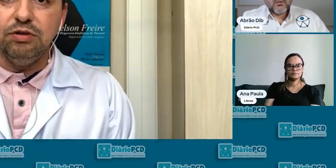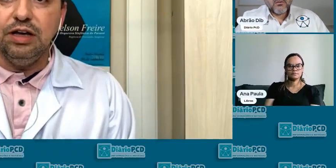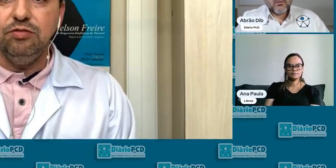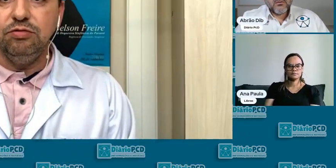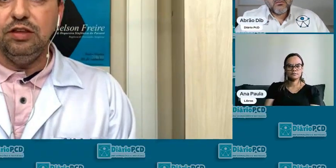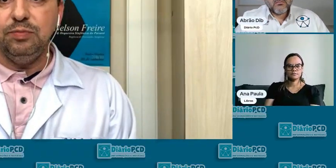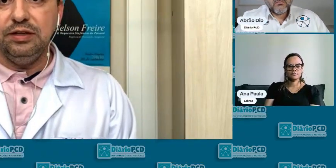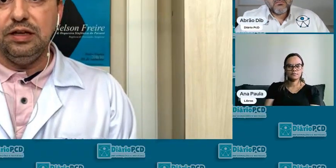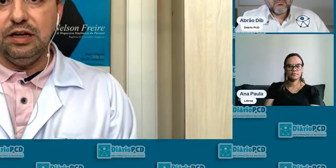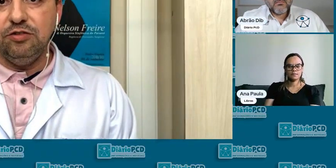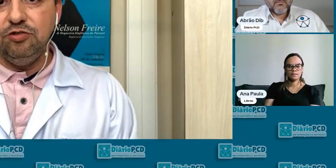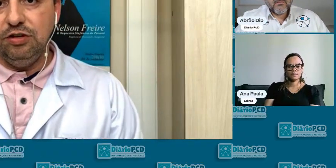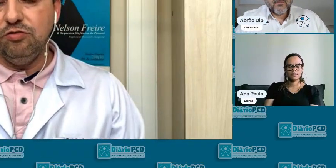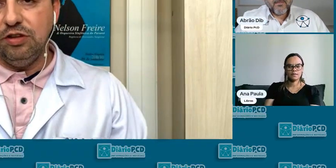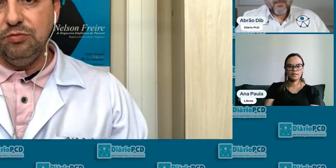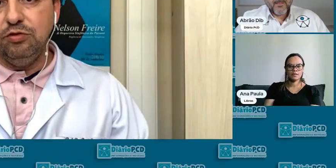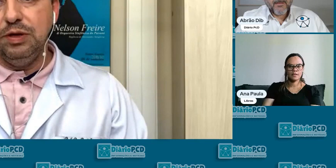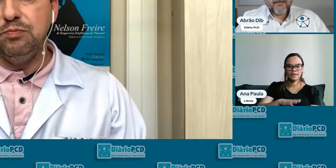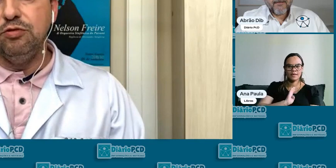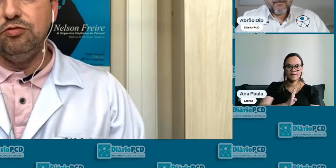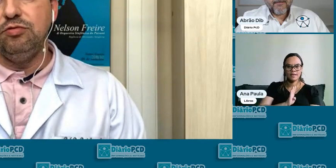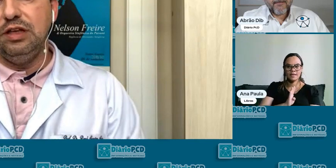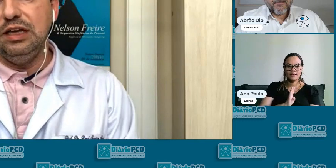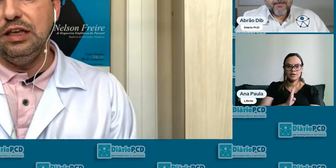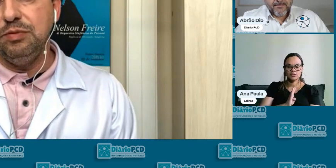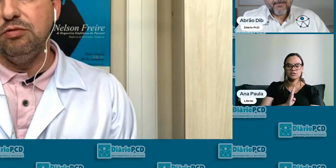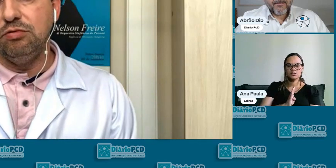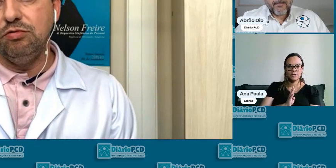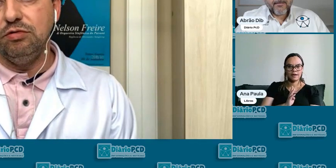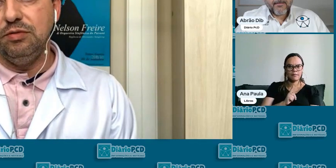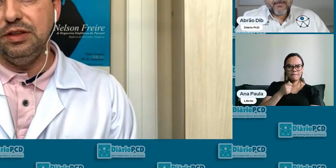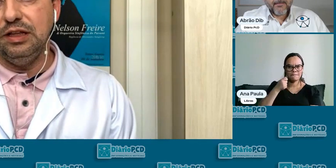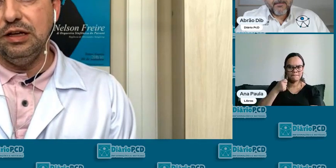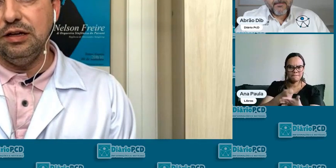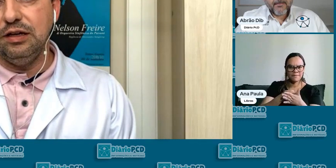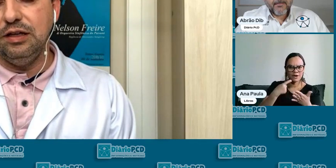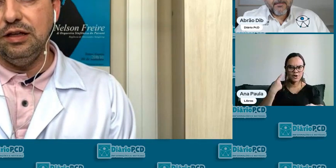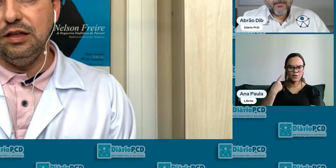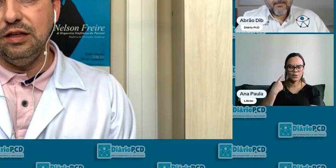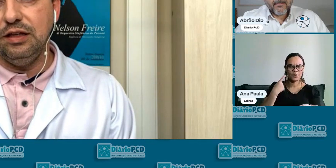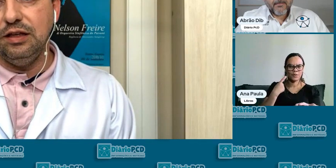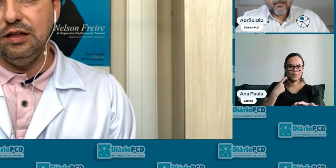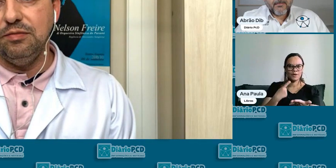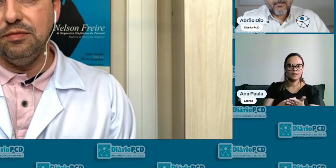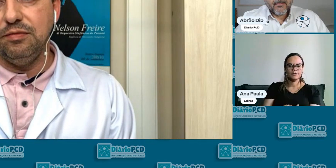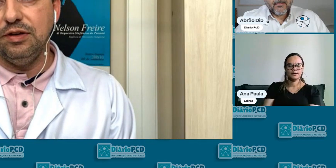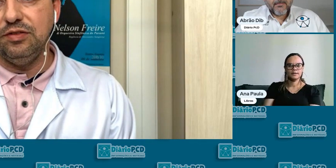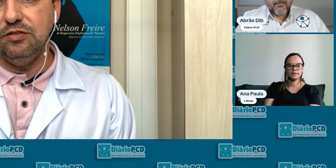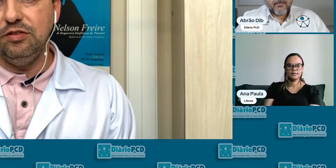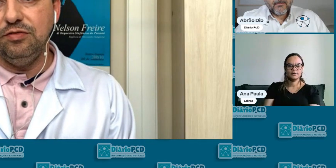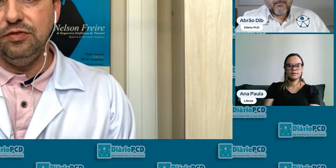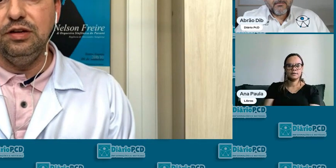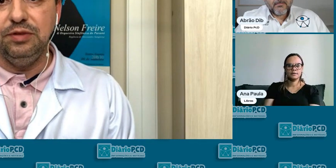Então, no caso do transplante cardíaco, já está muito bem posto, né? A equipe colocou de maneira bastante firme